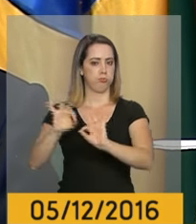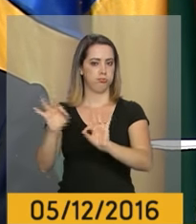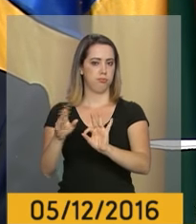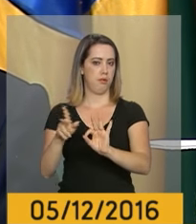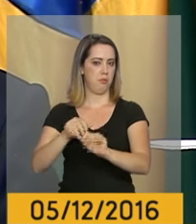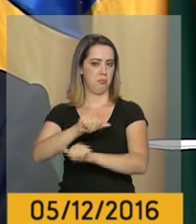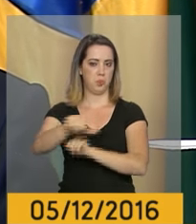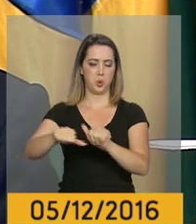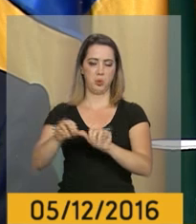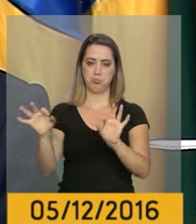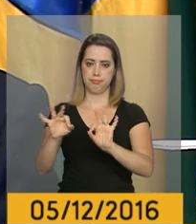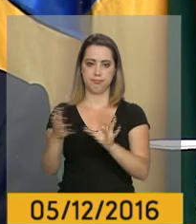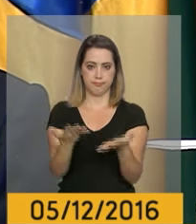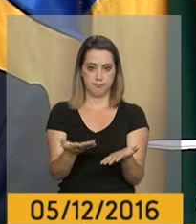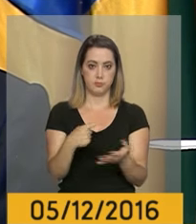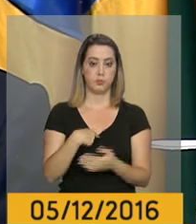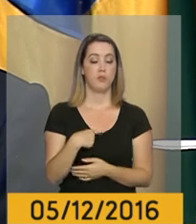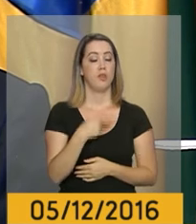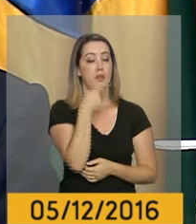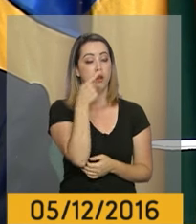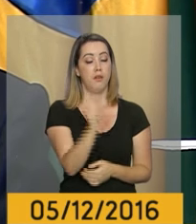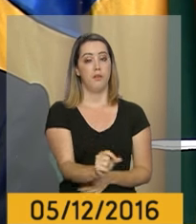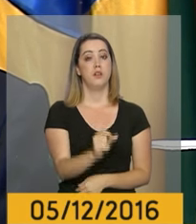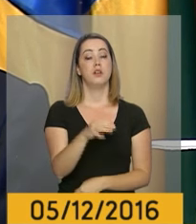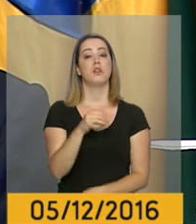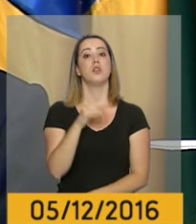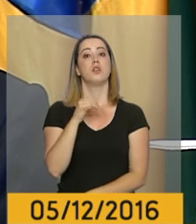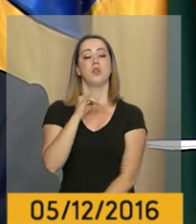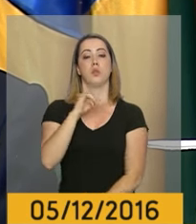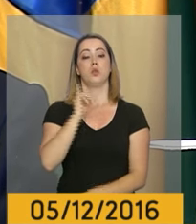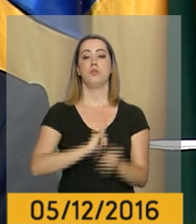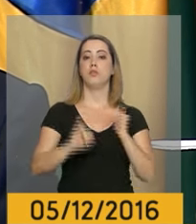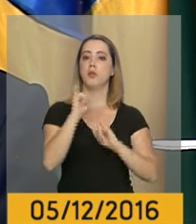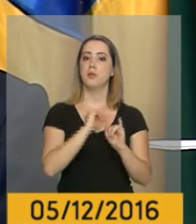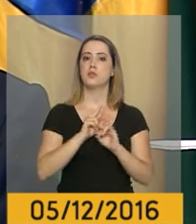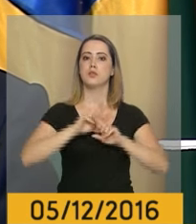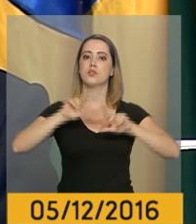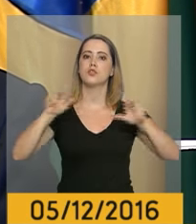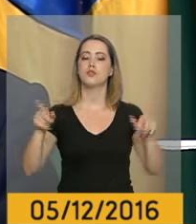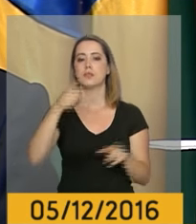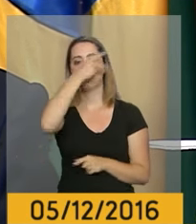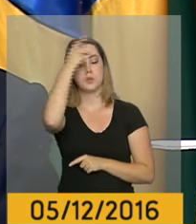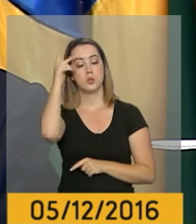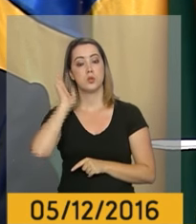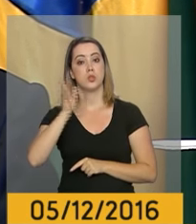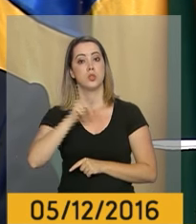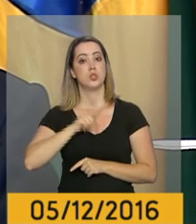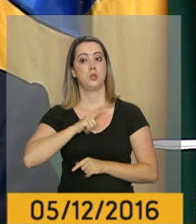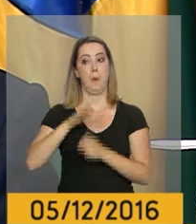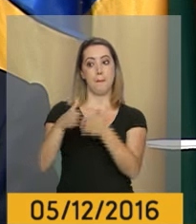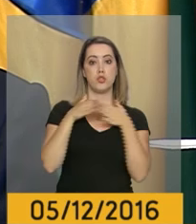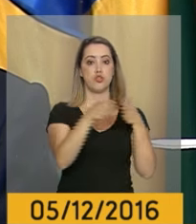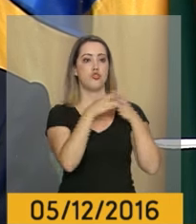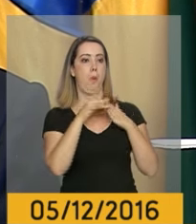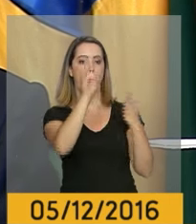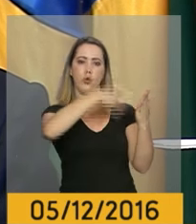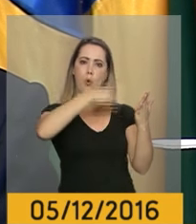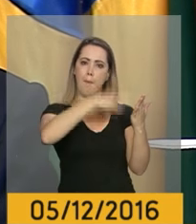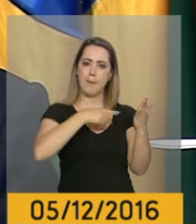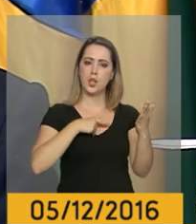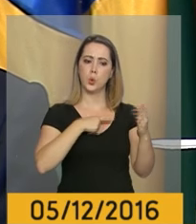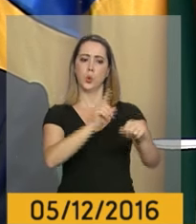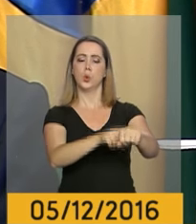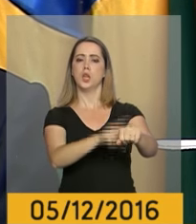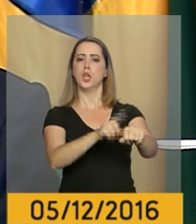tido notícia que em vários setores da administração, eh muitos já estão pedindo certidão de tempo de serviço, temerosos